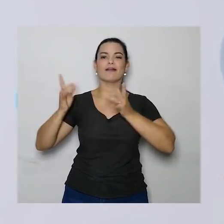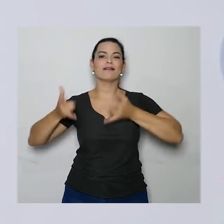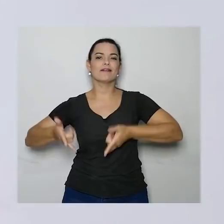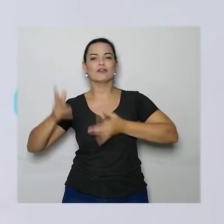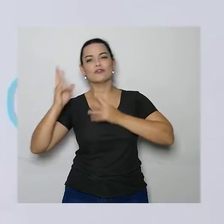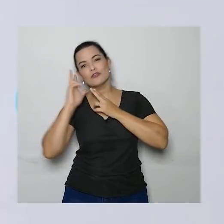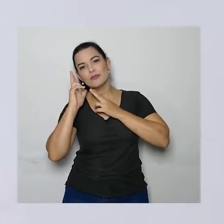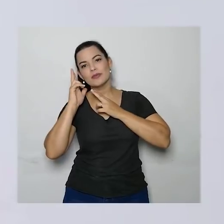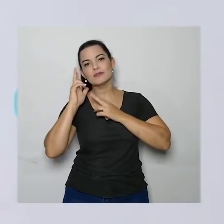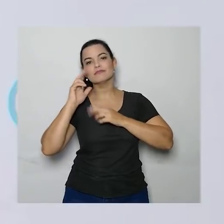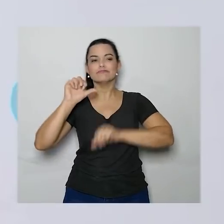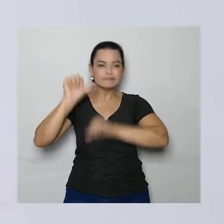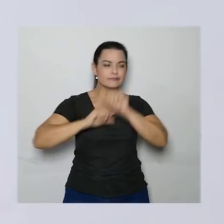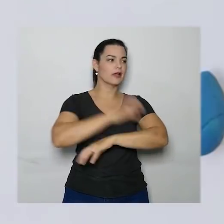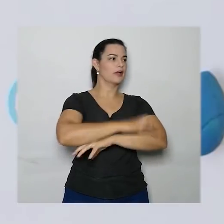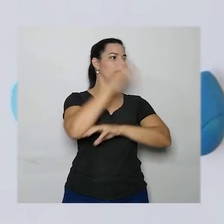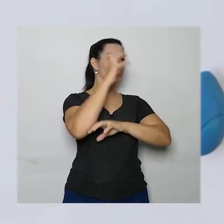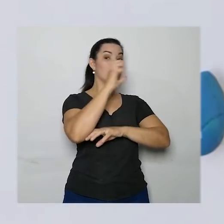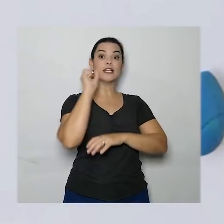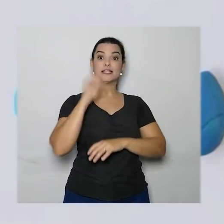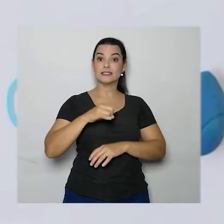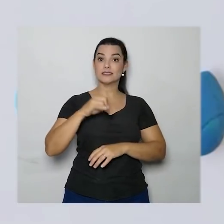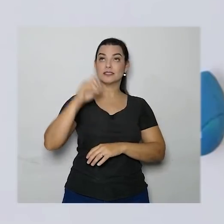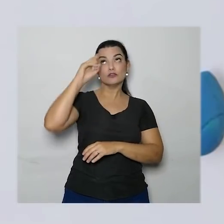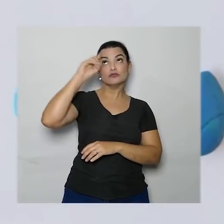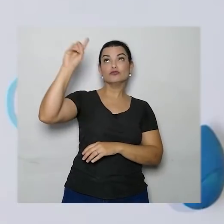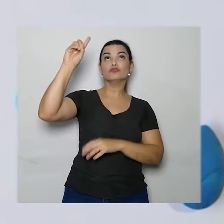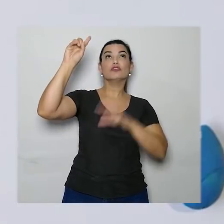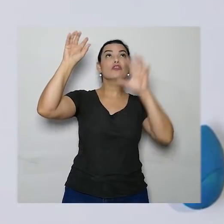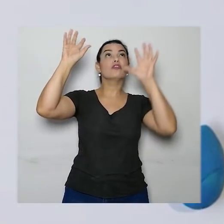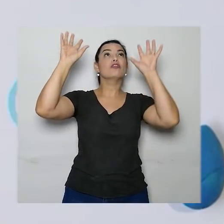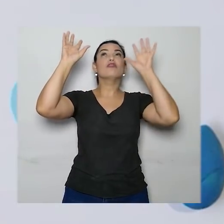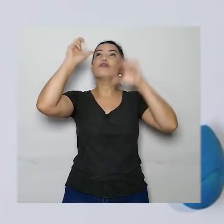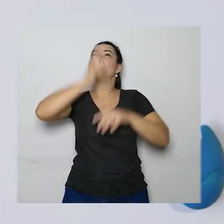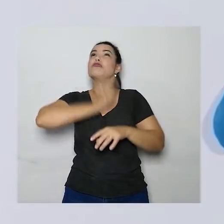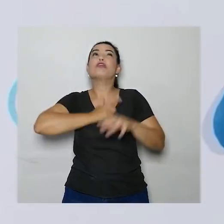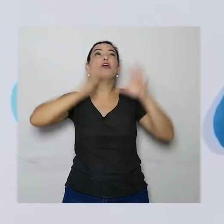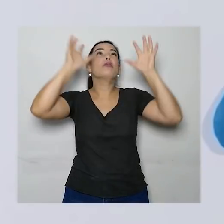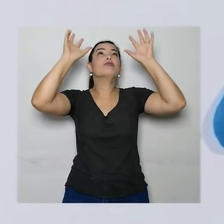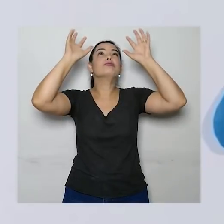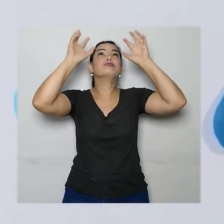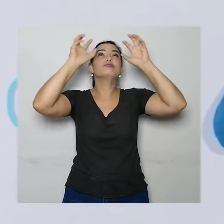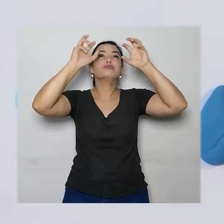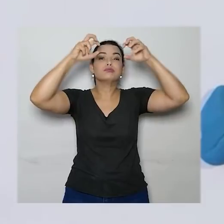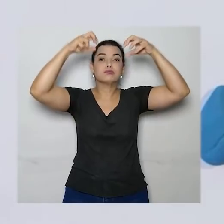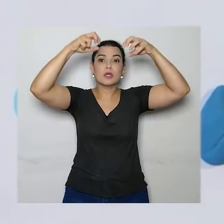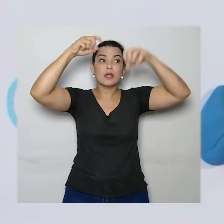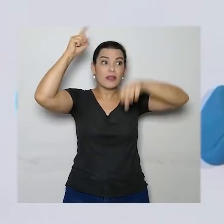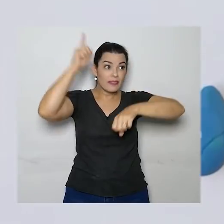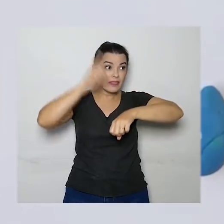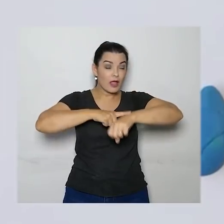Se o dia está feio e cai o maior toró, bem na hora de ir no parquinho,